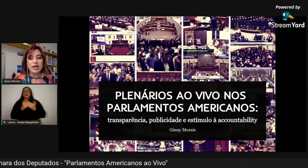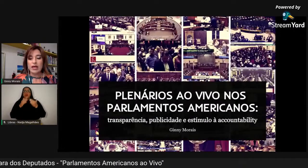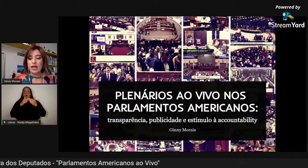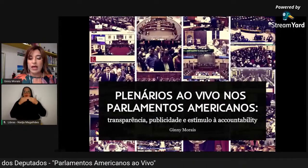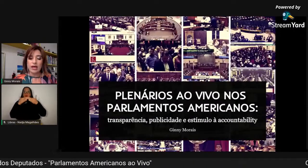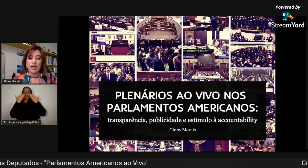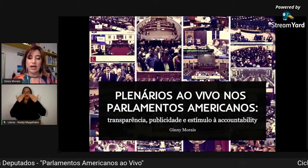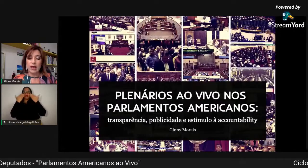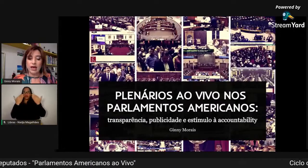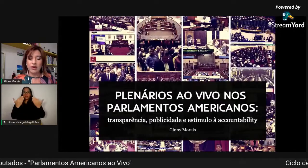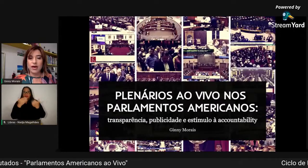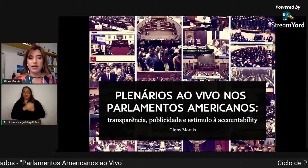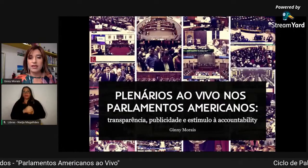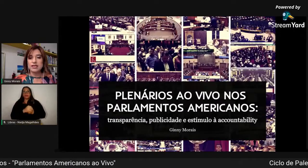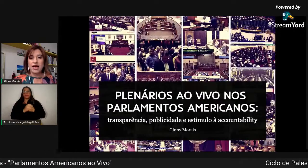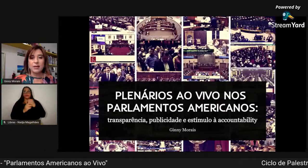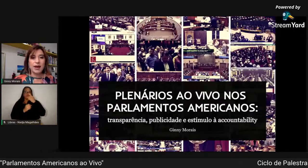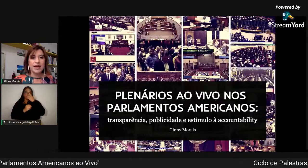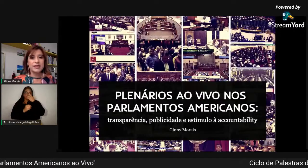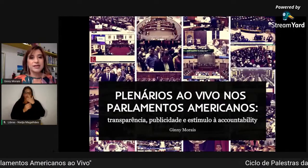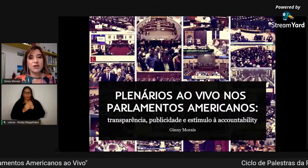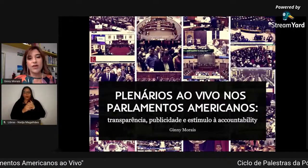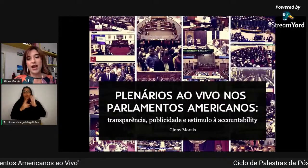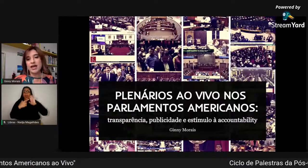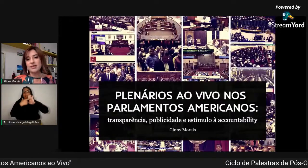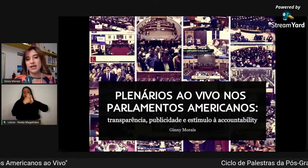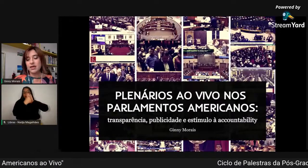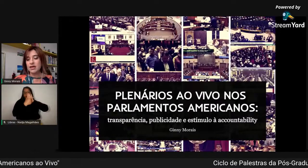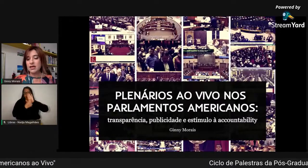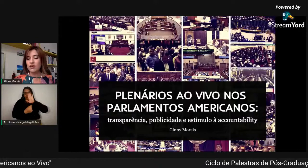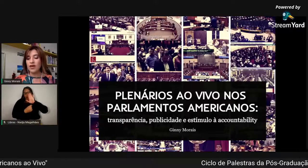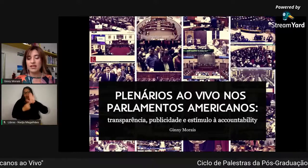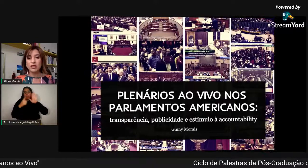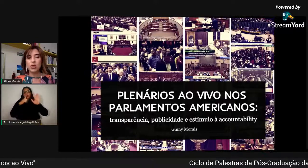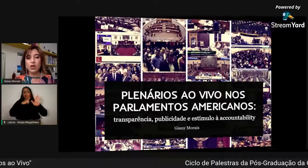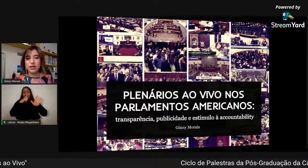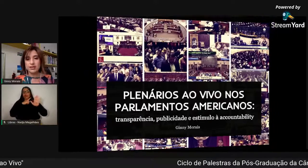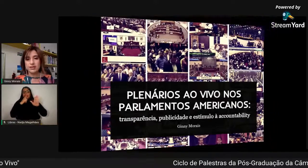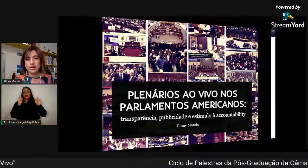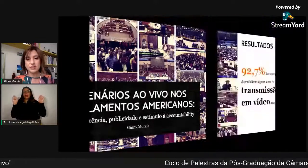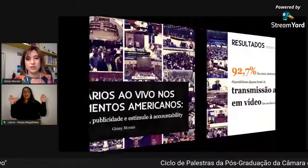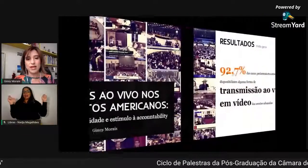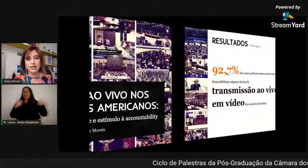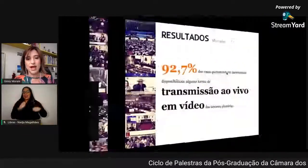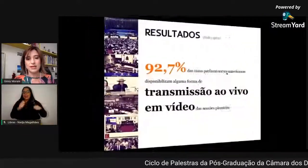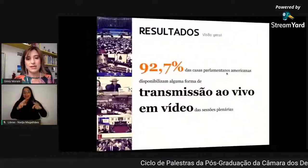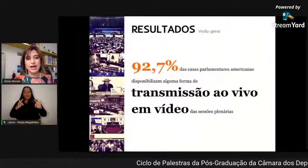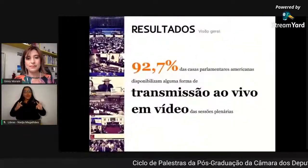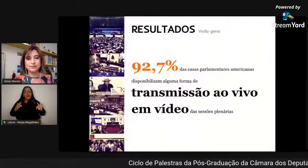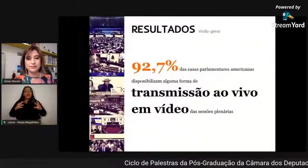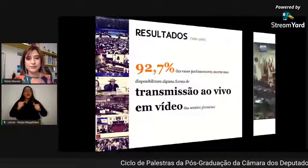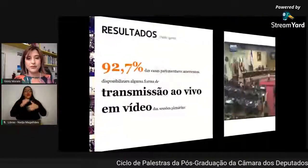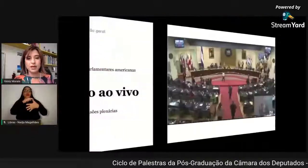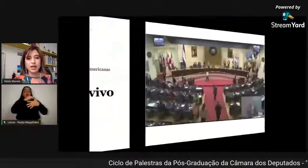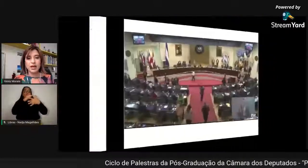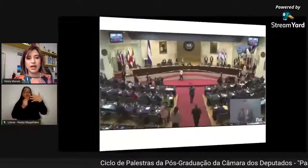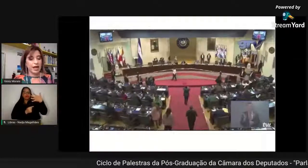apresentação. Eu quero dar destaque para esses que oferecem todas as modalidades,